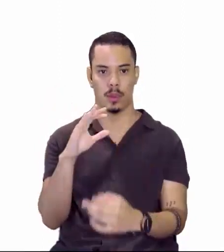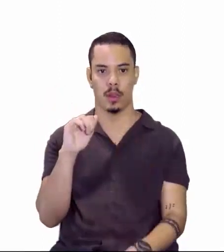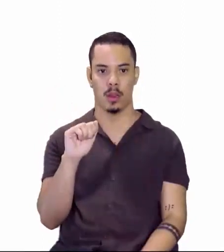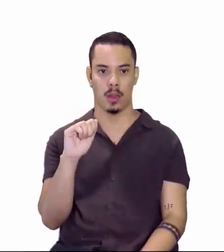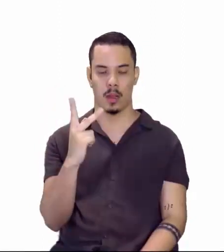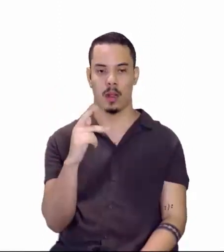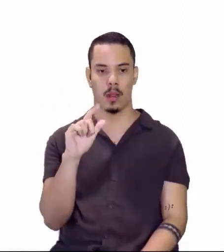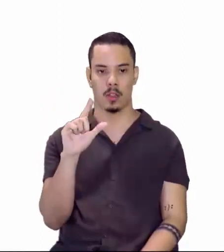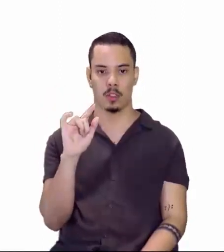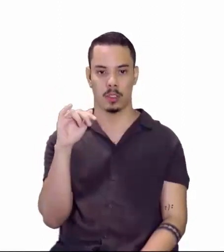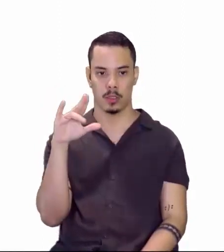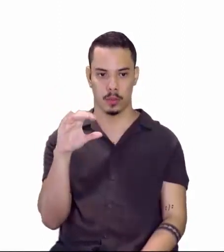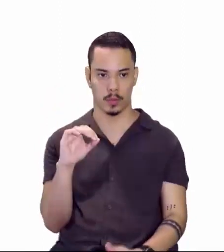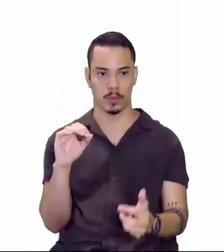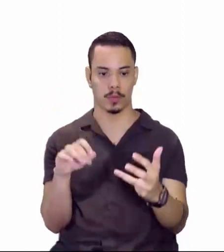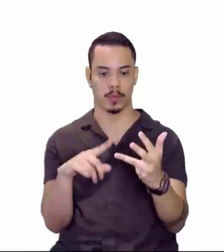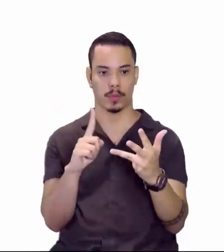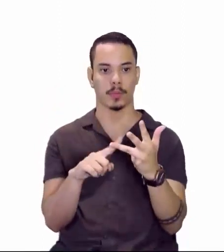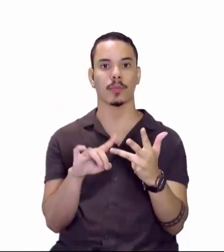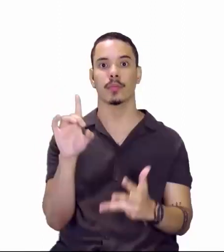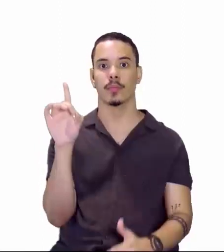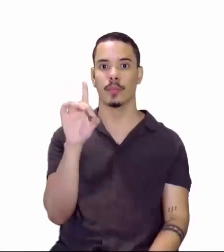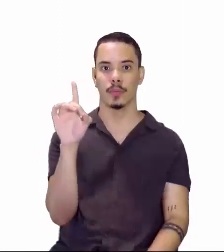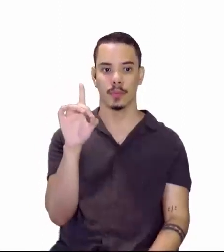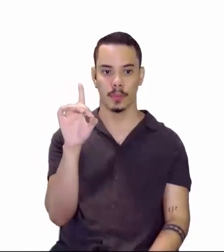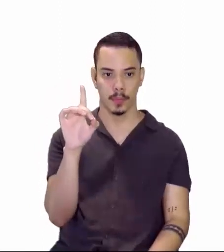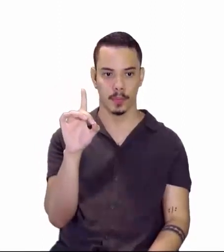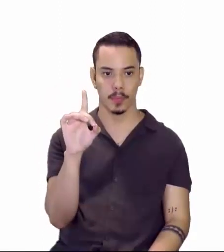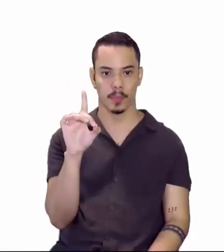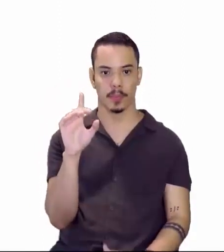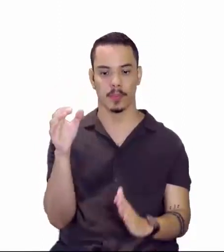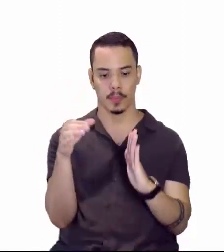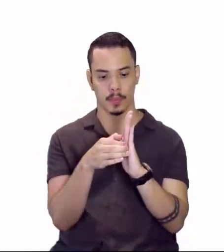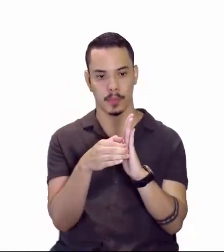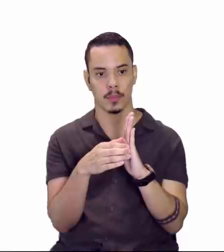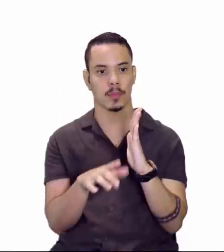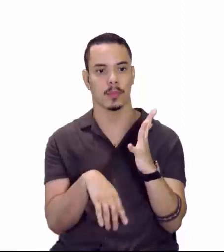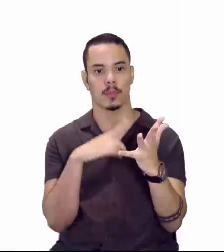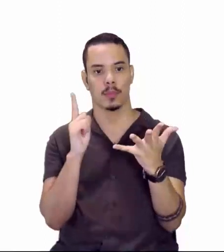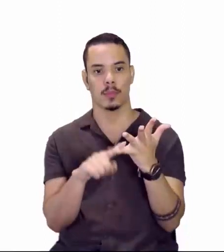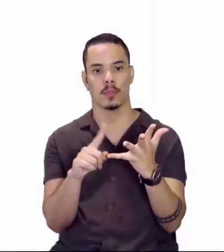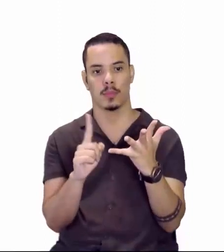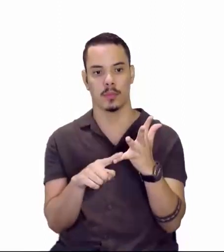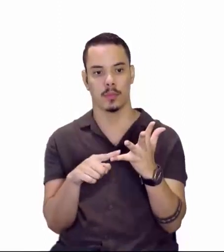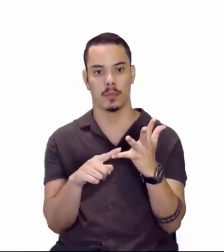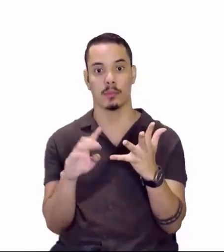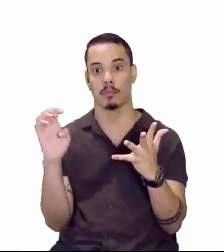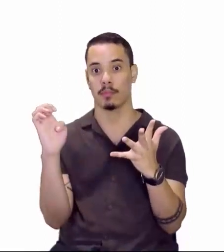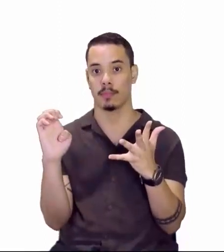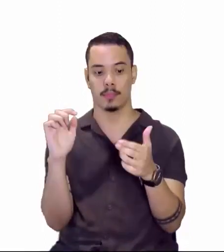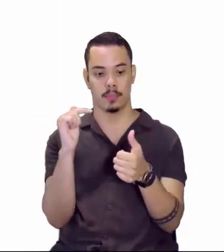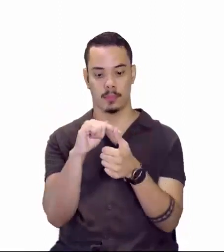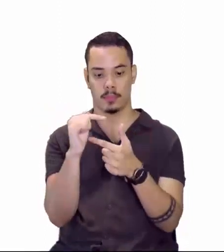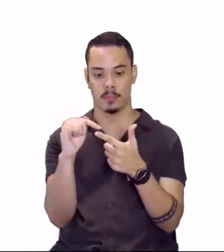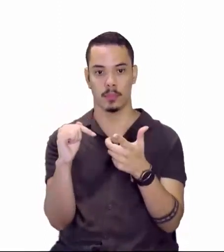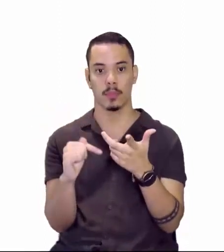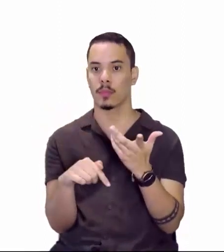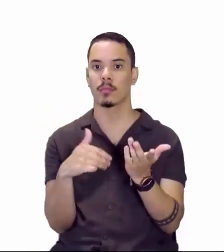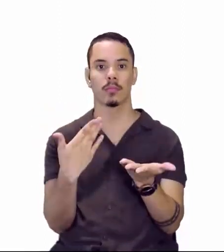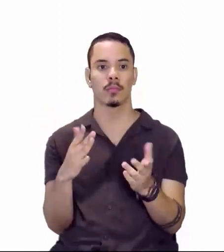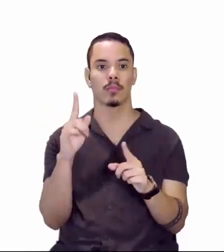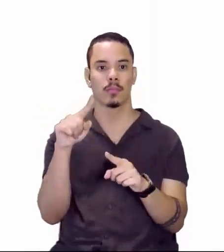Letra D, família dos calcogênios e 4º período. Ou família dos calcogênios e 7º